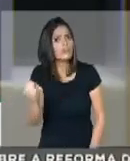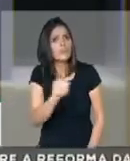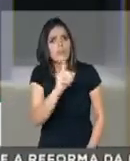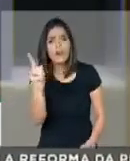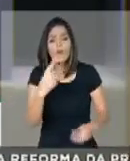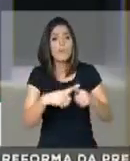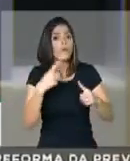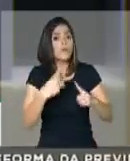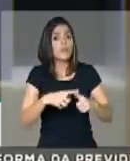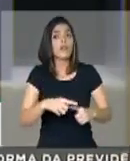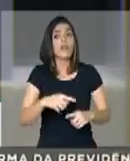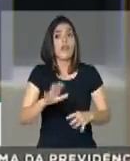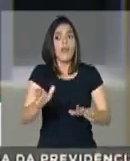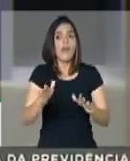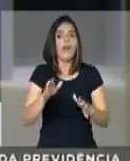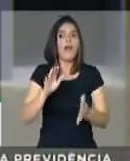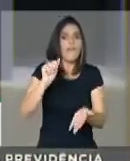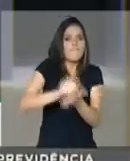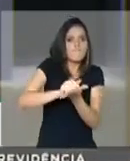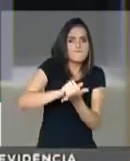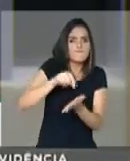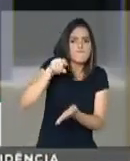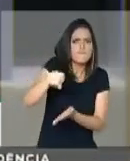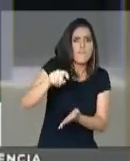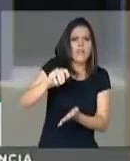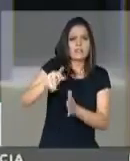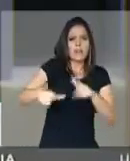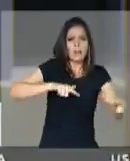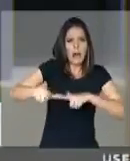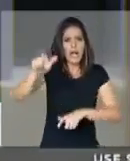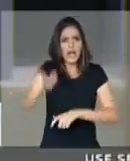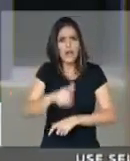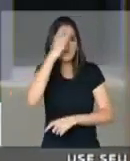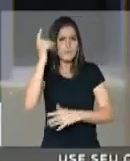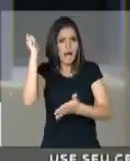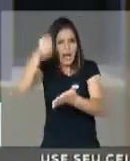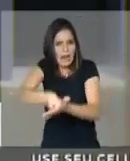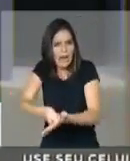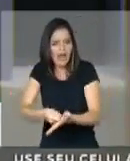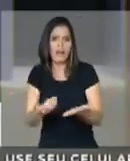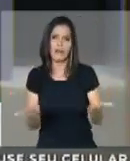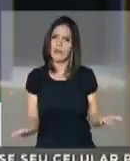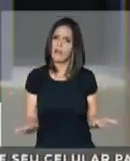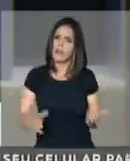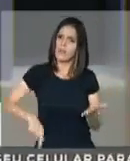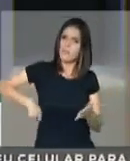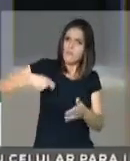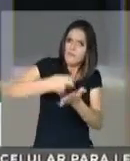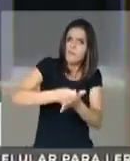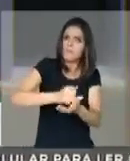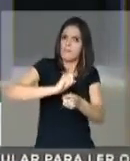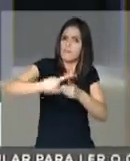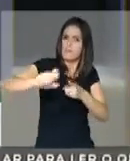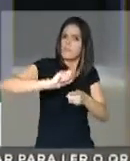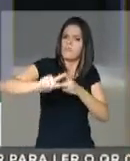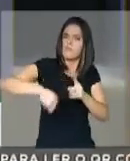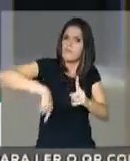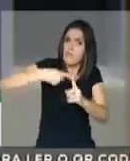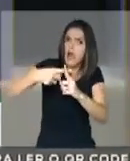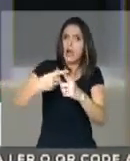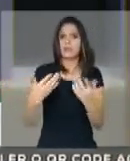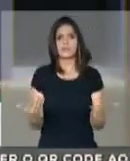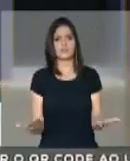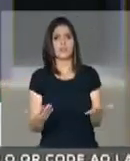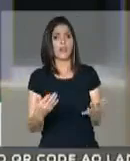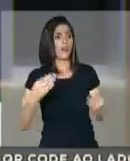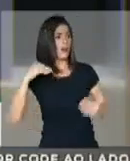fazendo. Não se pode pedir a um trabalhador brasileiro, a uma trabalhadora que ganha uma